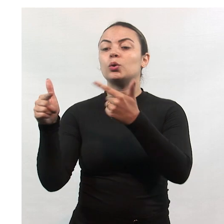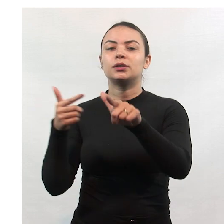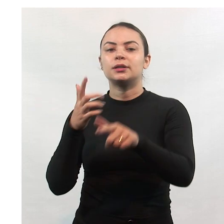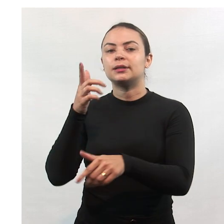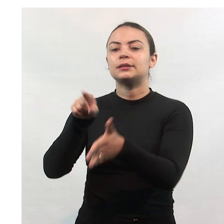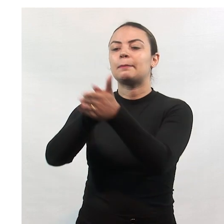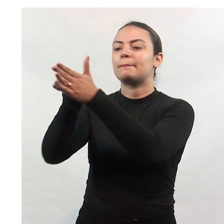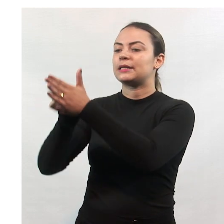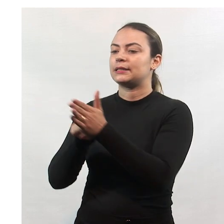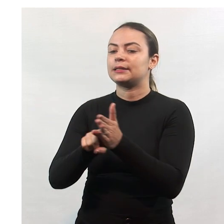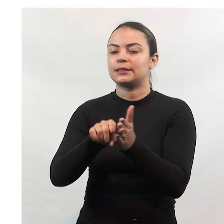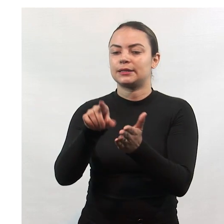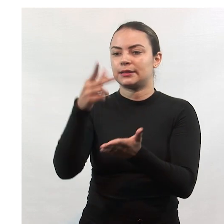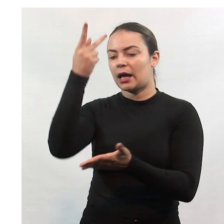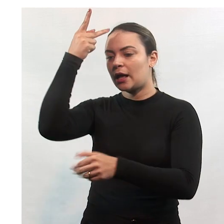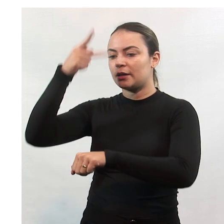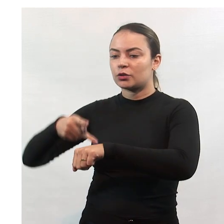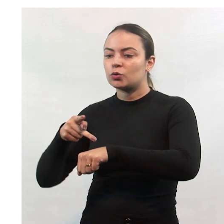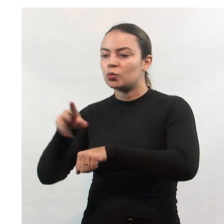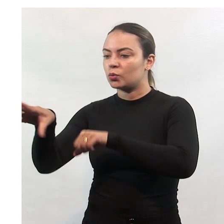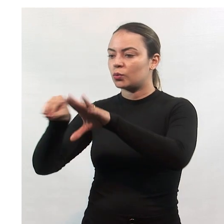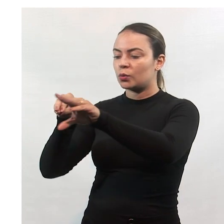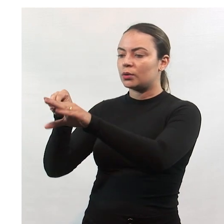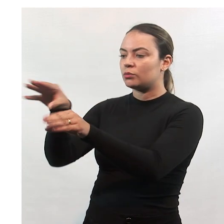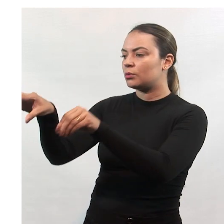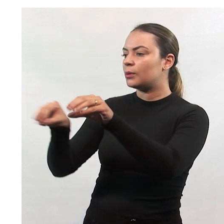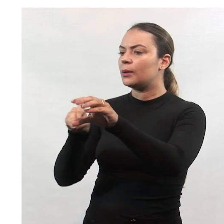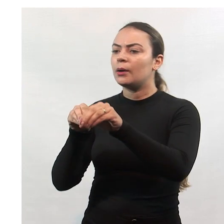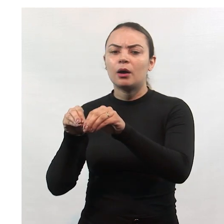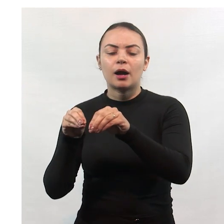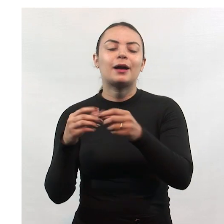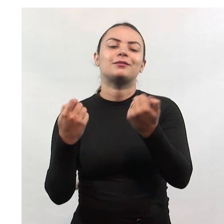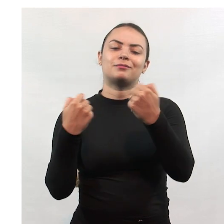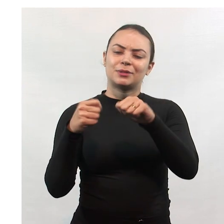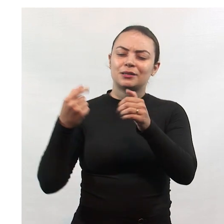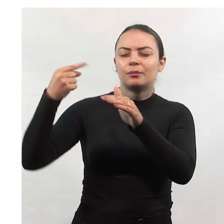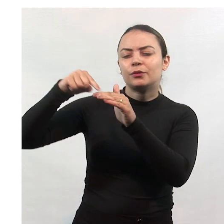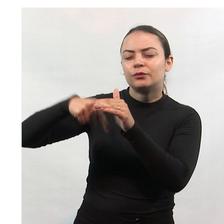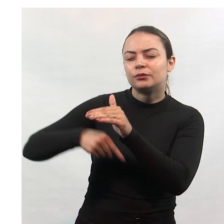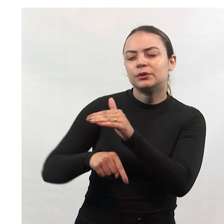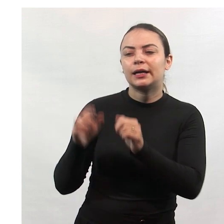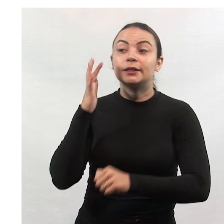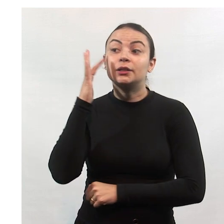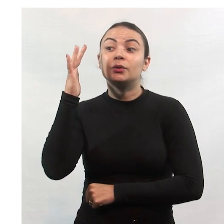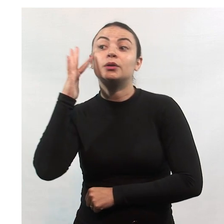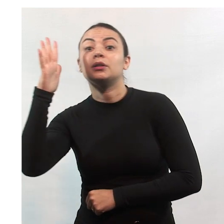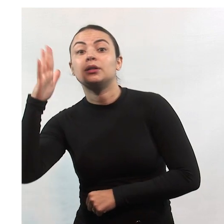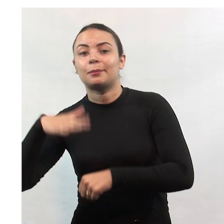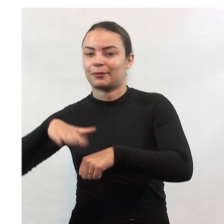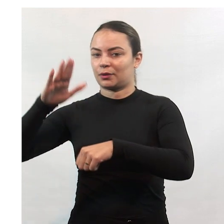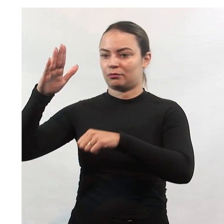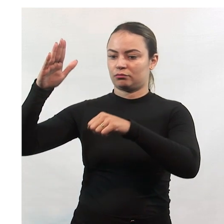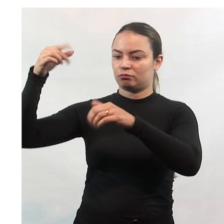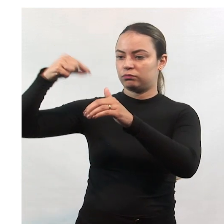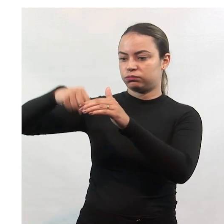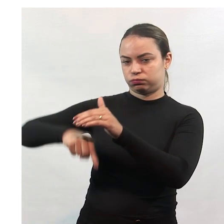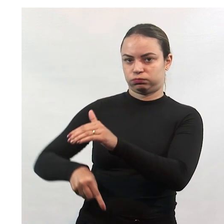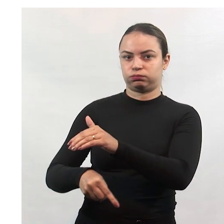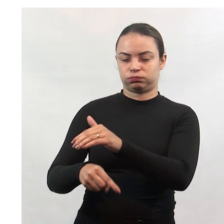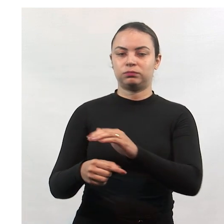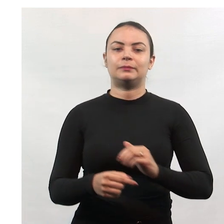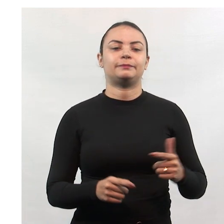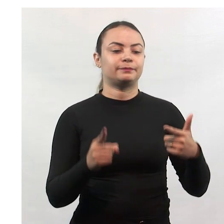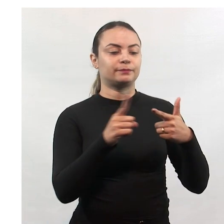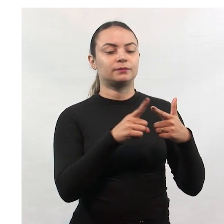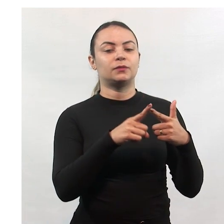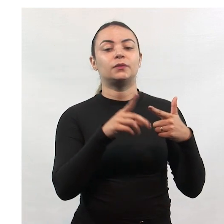do estudo ou eventual solução, tá? Então, no exemplo que eu estou trabalhando com vocês, a gente pode ter como benefício uma melhoria